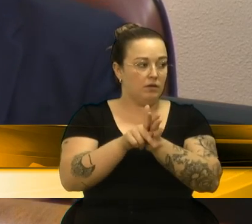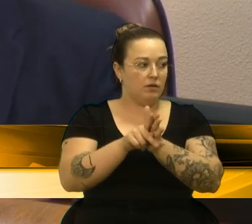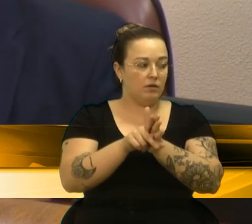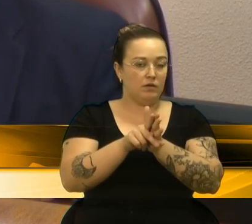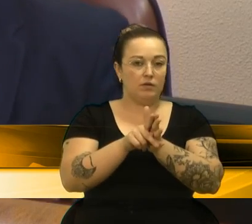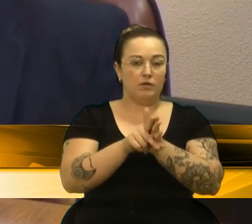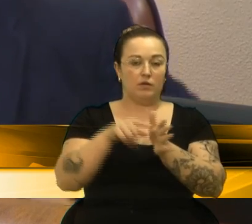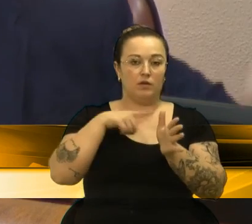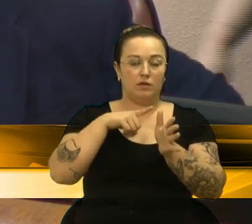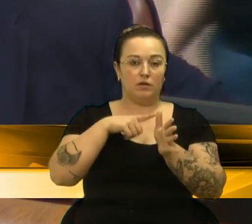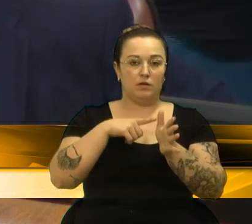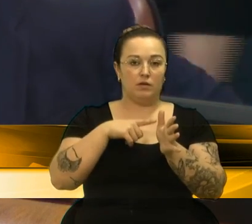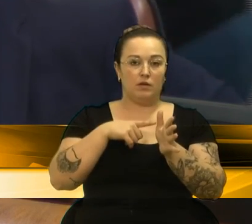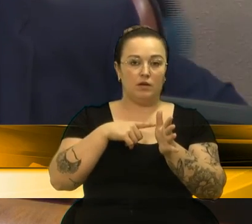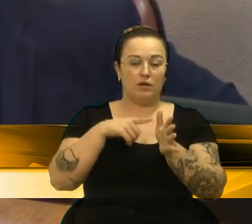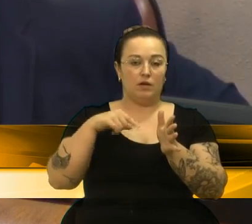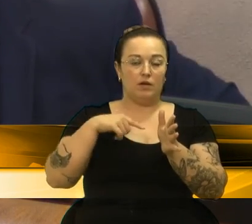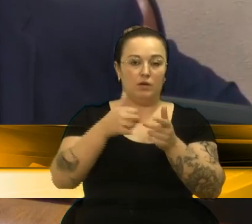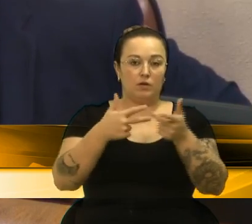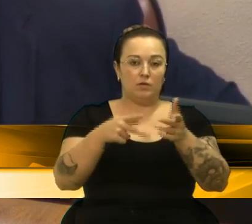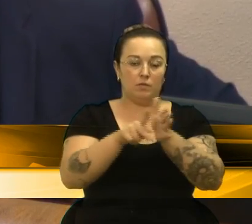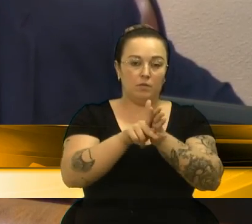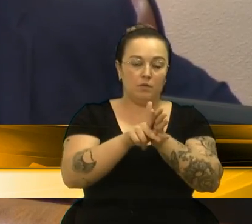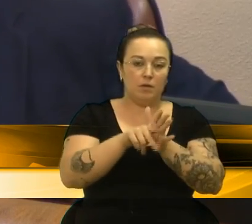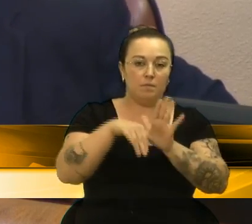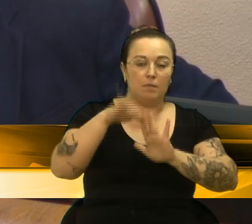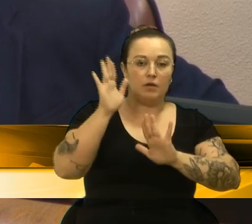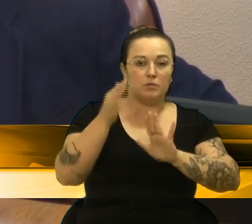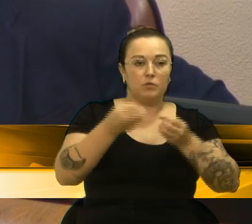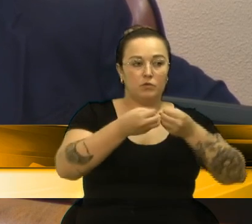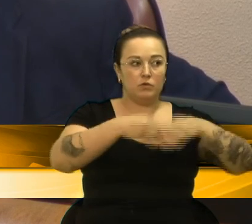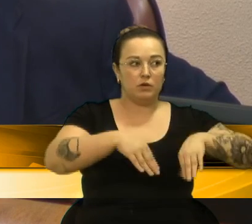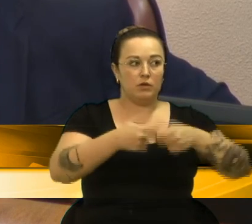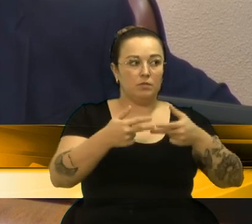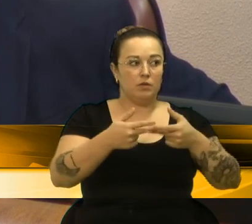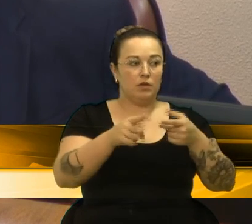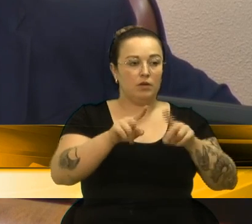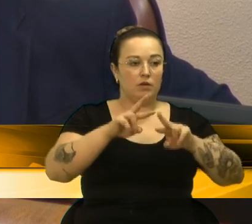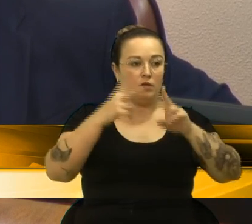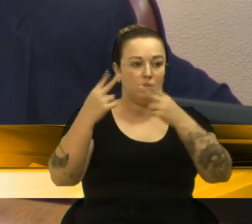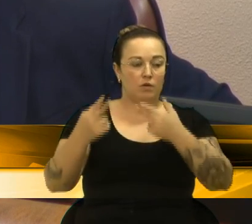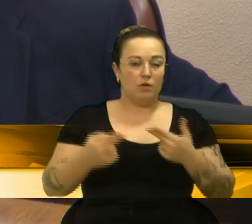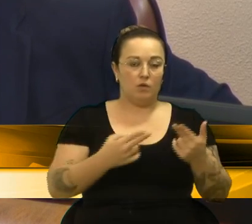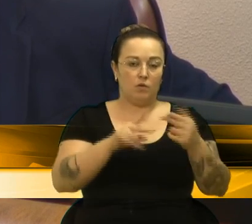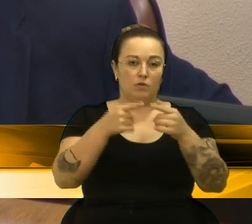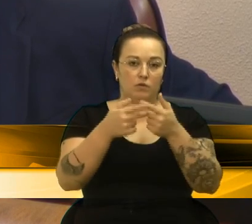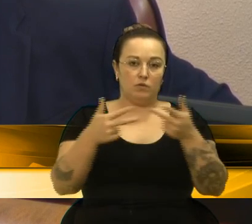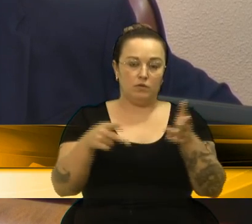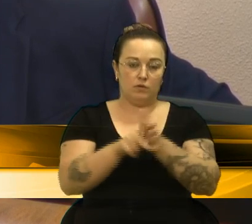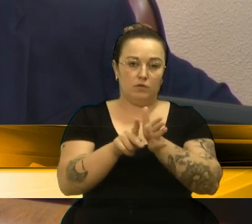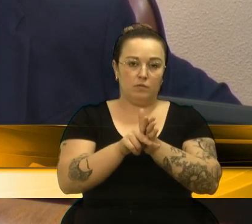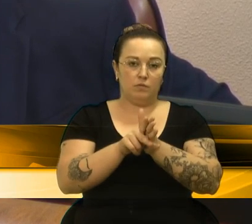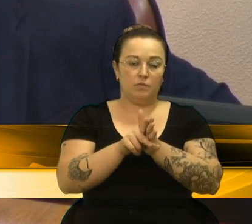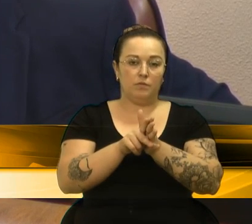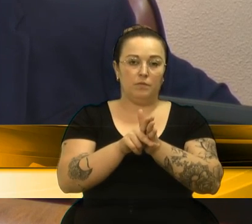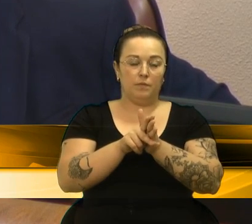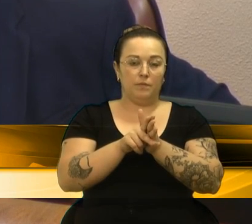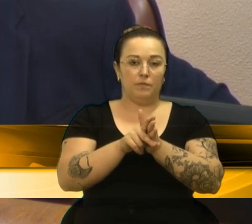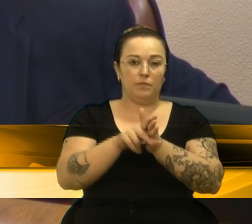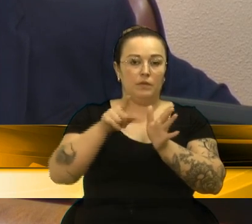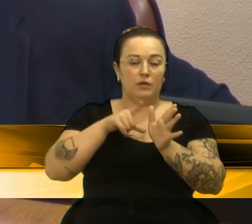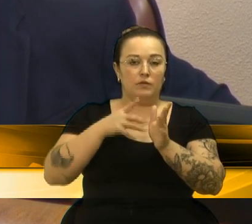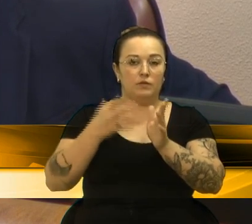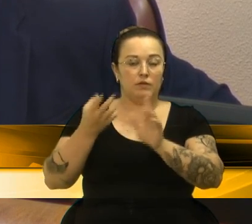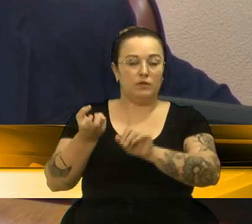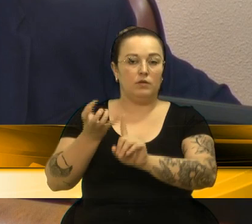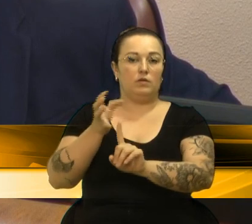estado, com aproximadamente 500 mil habitantes ou mais, prejudicada igualmente como tantas outras pela economia nacional, recebida com déficit e legislações atrasadas diante da dinâmica